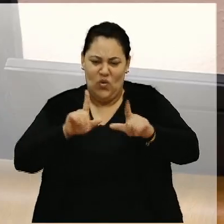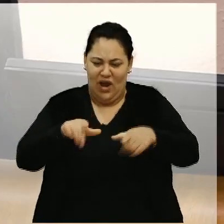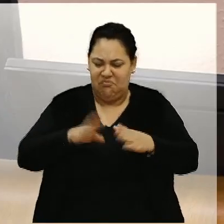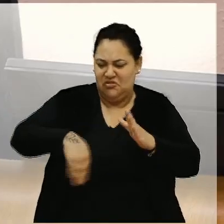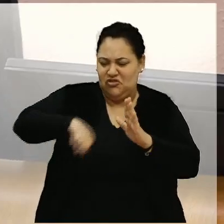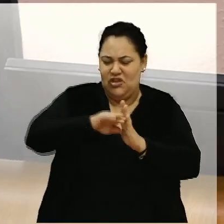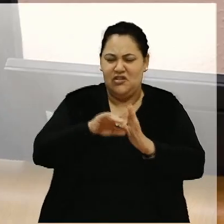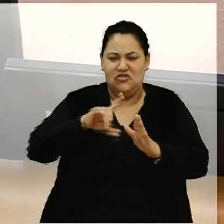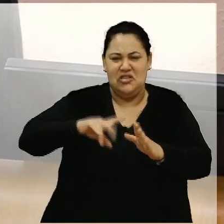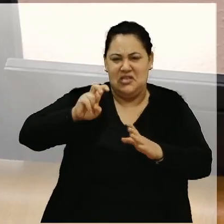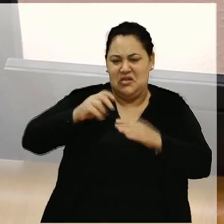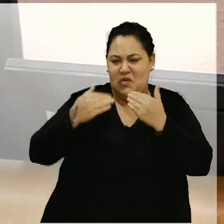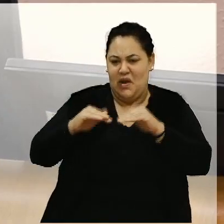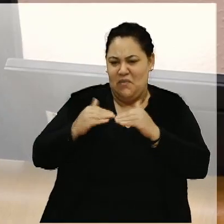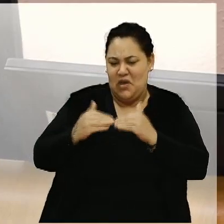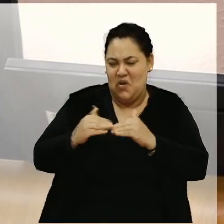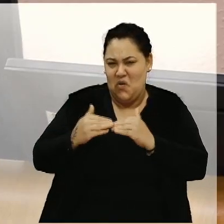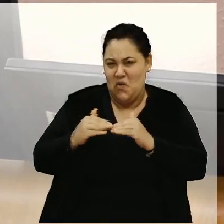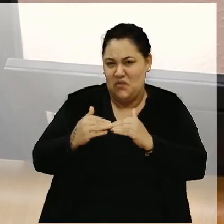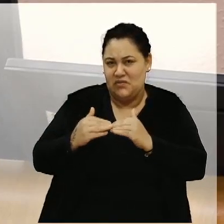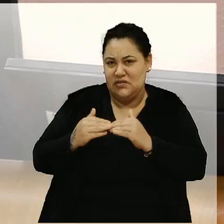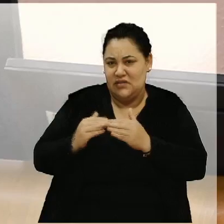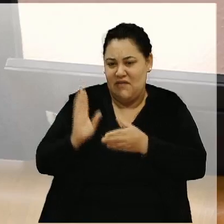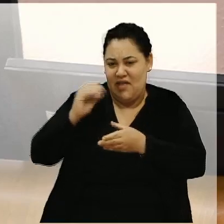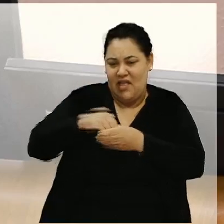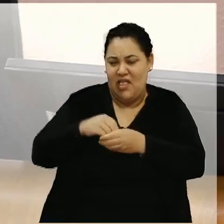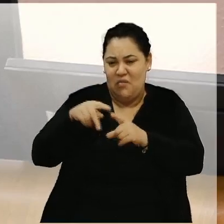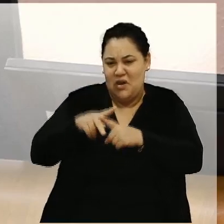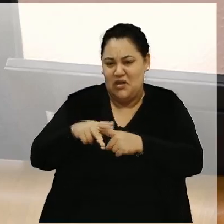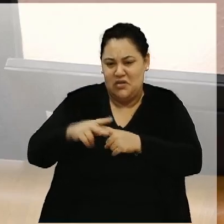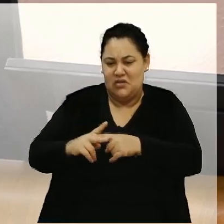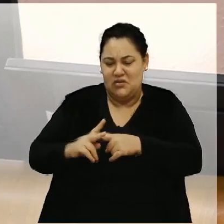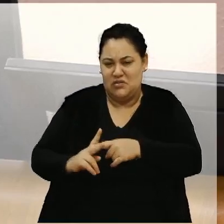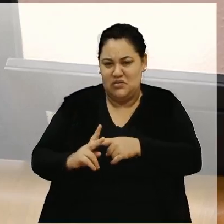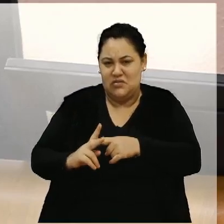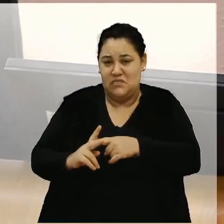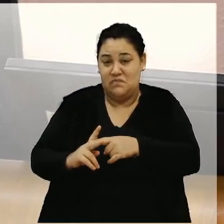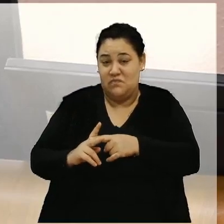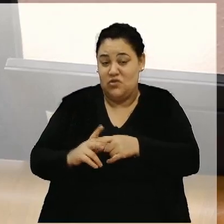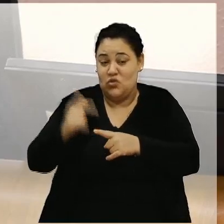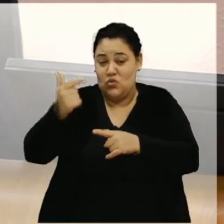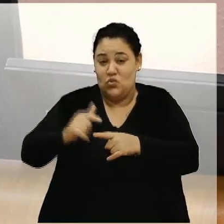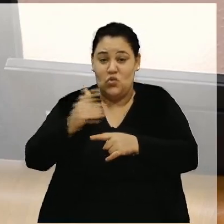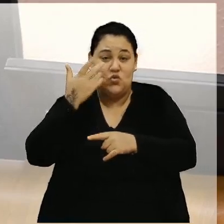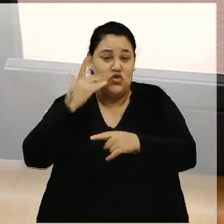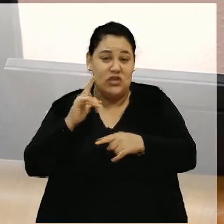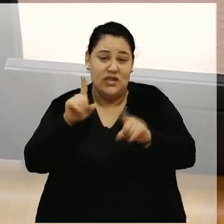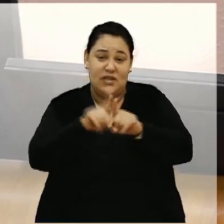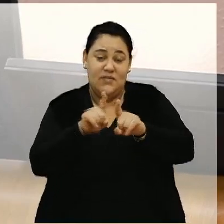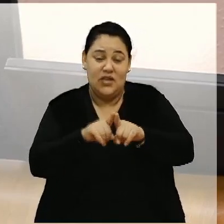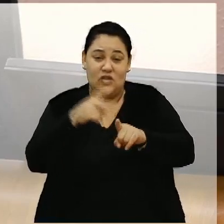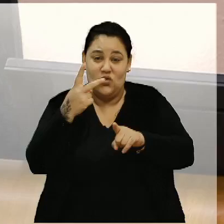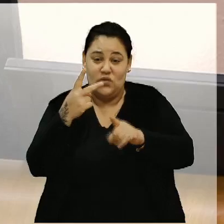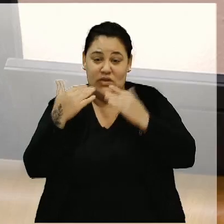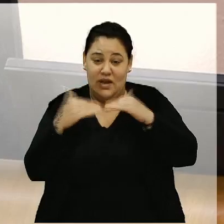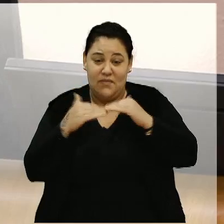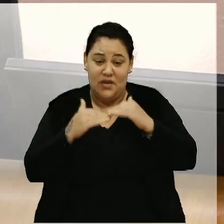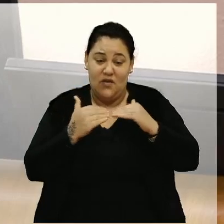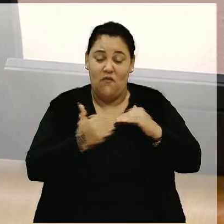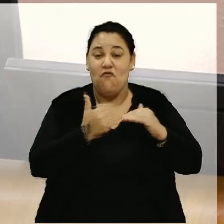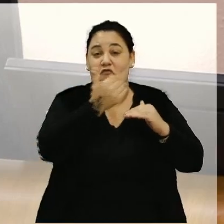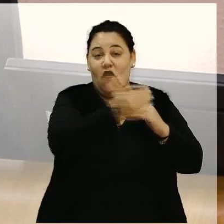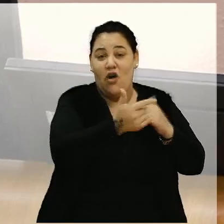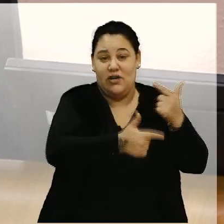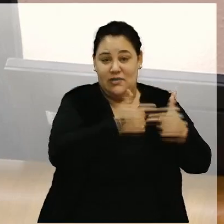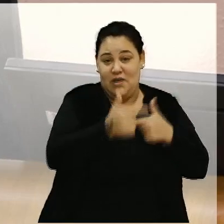5 caminhões que estavam dentro da oficina. Agilizaram e no outro dia tinha 2 caminhões que já estavam fora, né, da